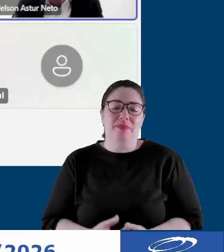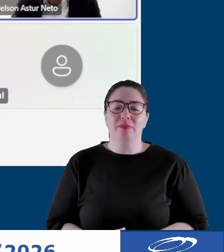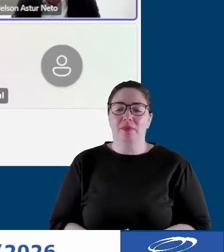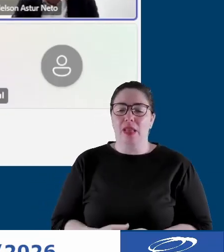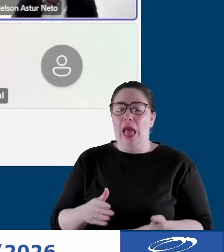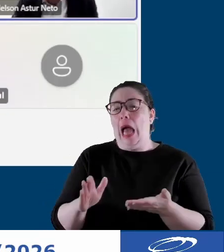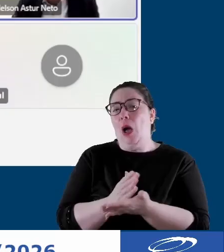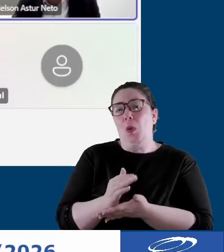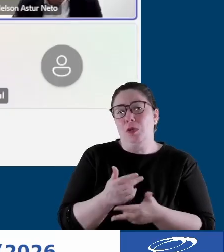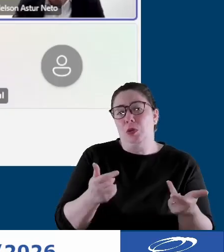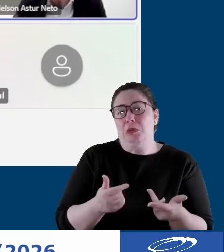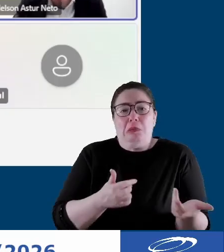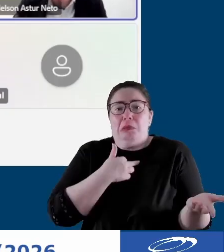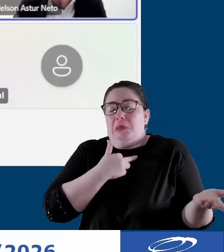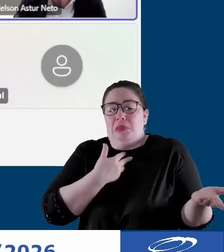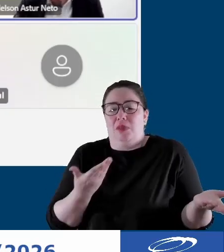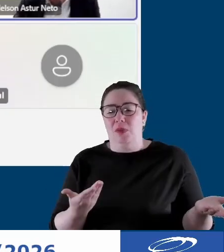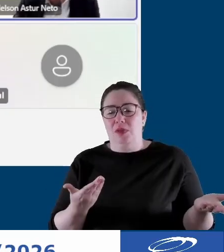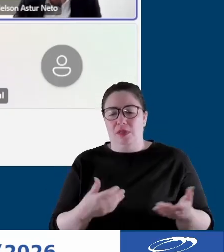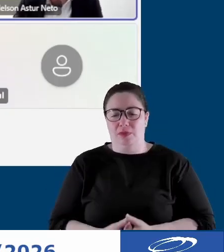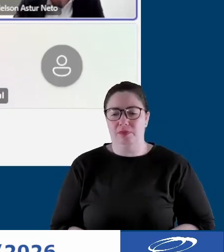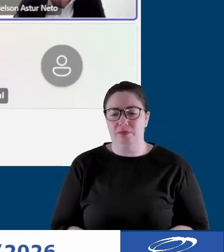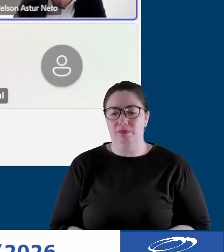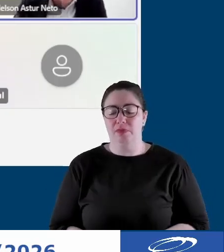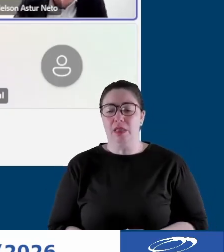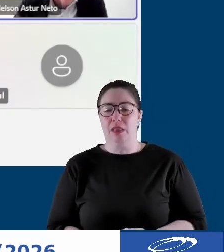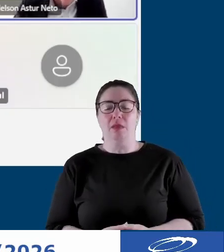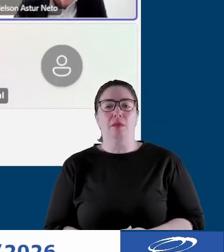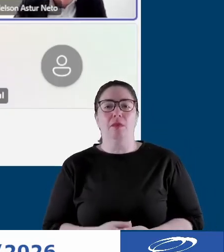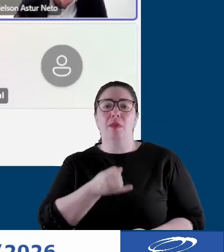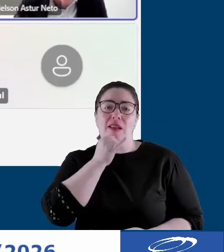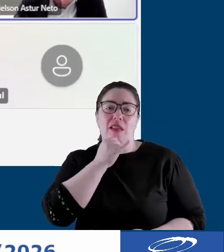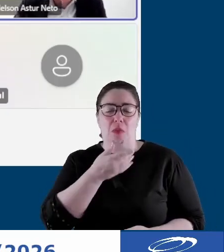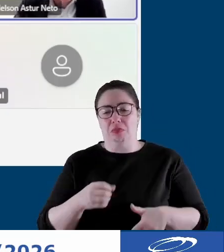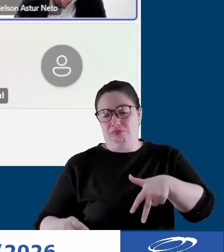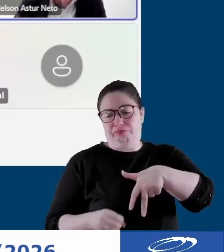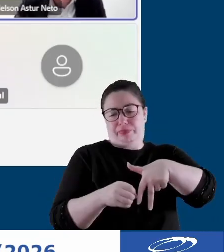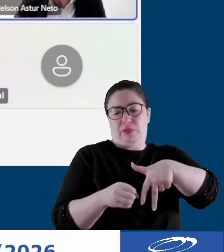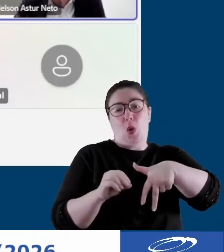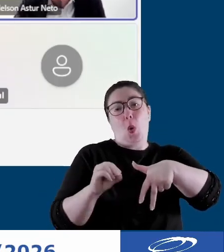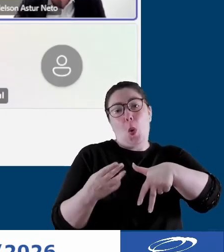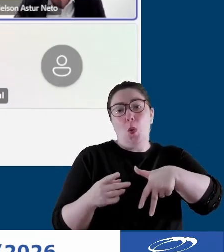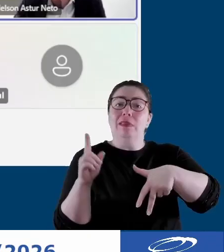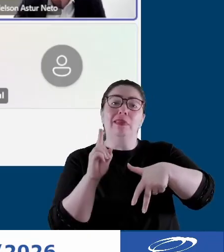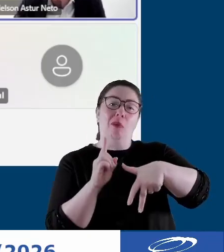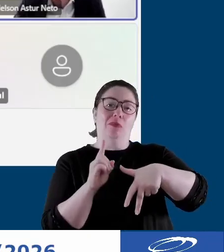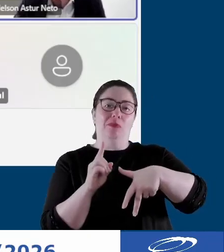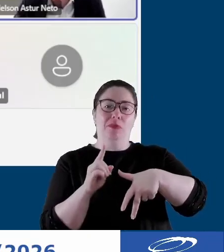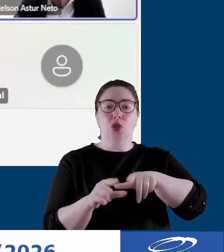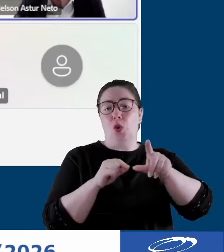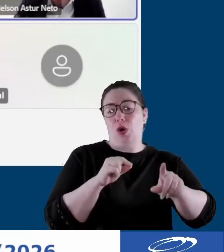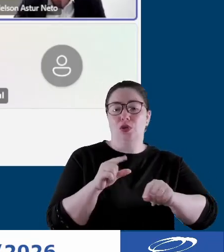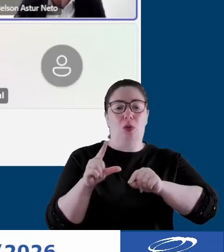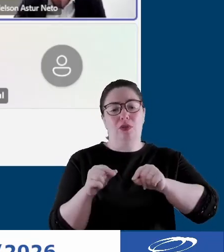de níveis, se é uma cirurgia já de revisão e a própria colocação de implantes. A idade não é um risco isolado, tá? Não dá